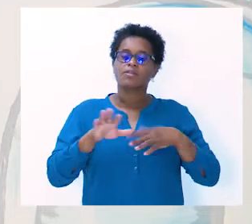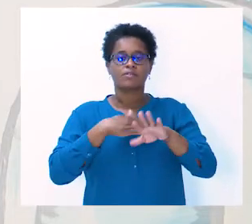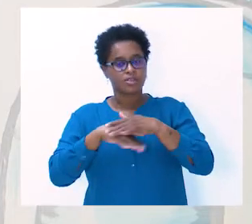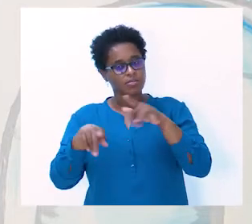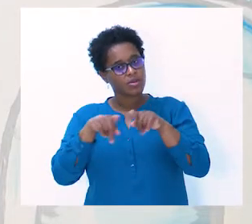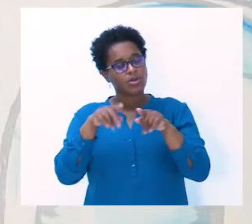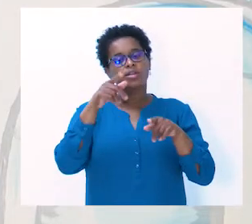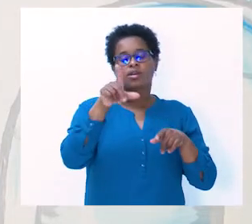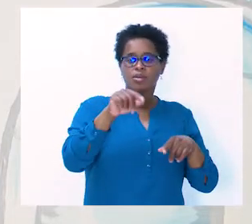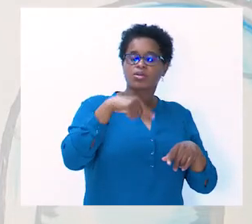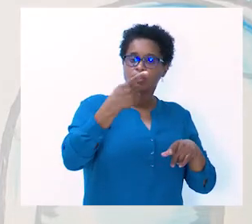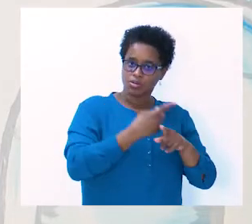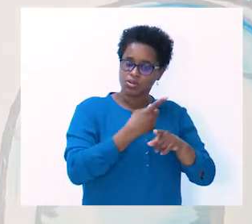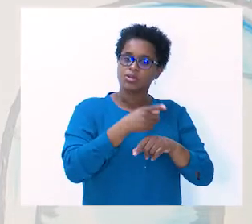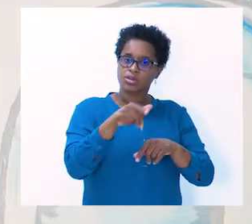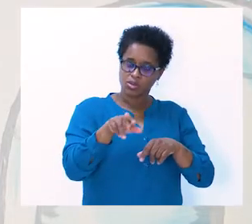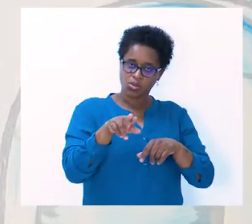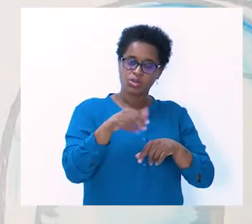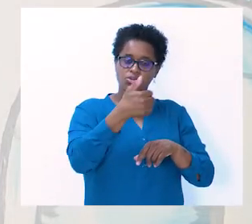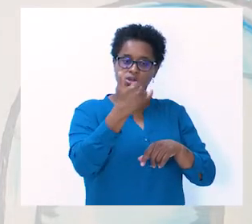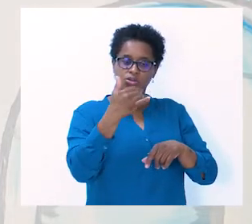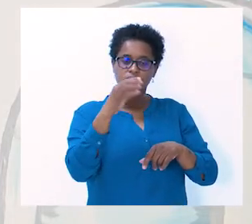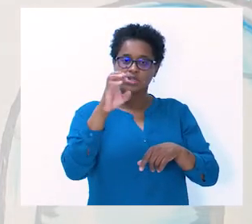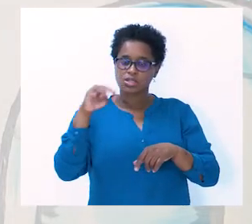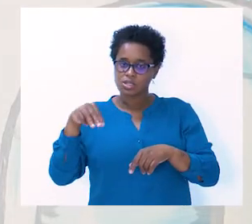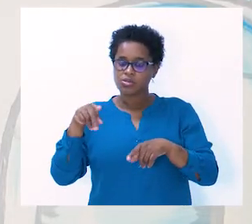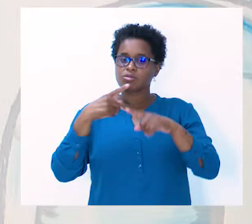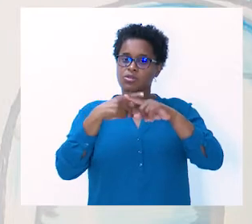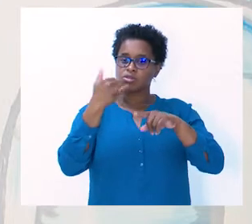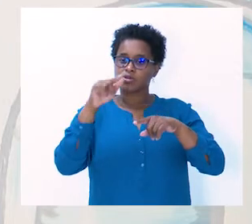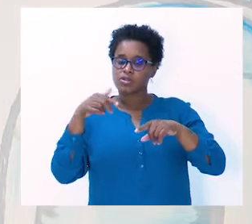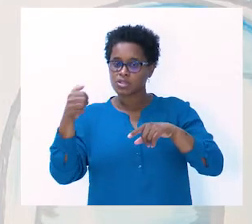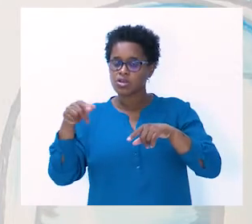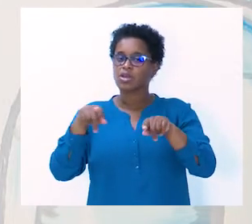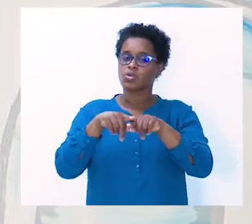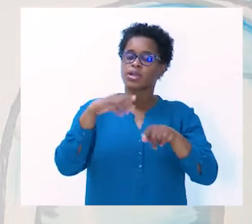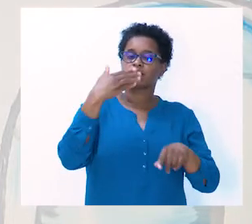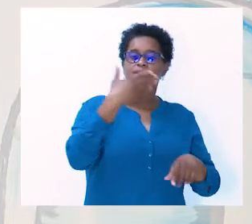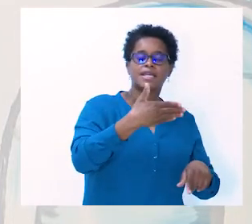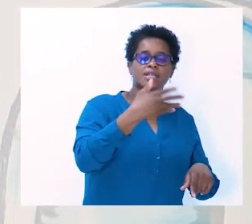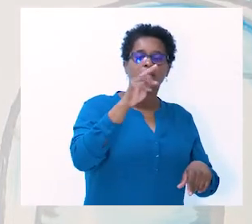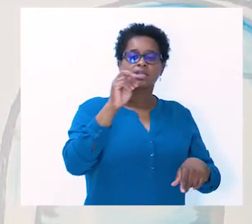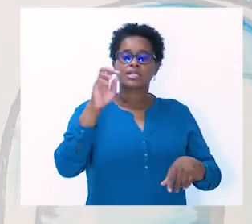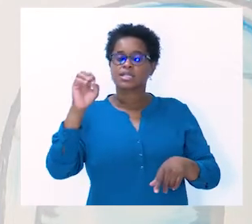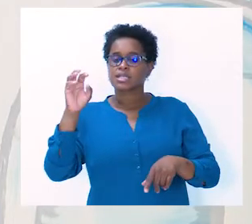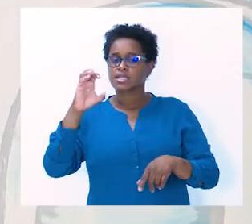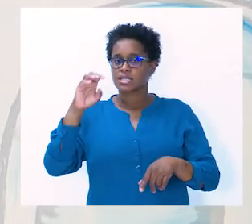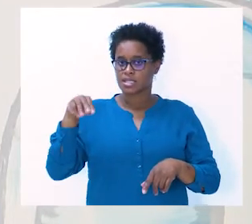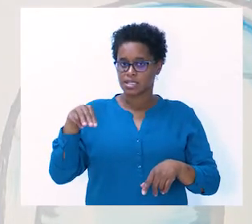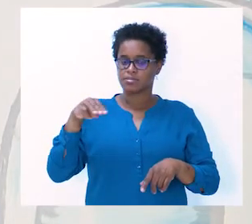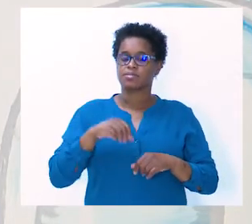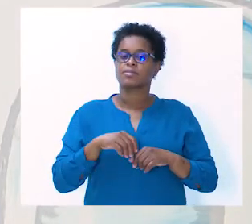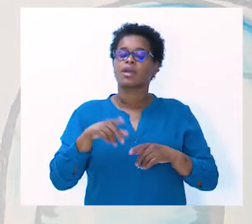Fazemos a mesma coisa, 52 centímetros multiplica por 2,5 é igual a 130